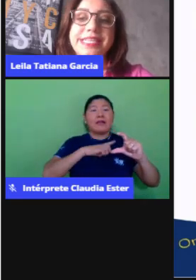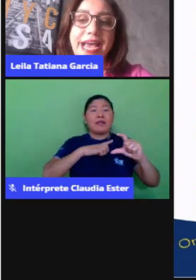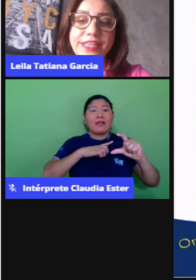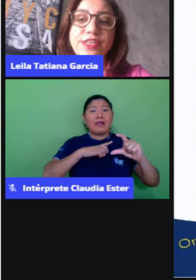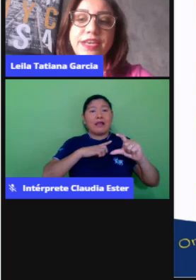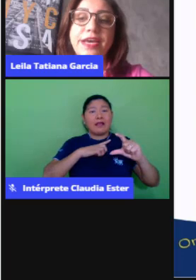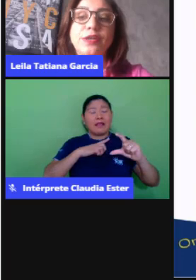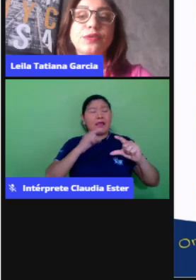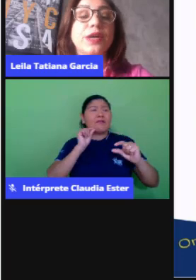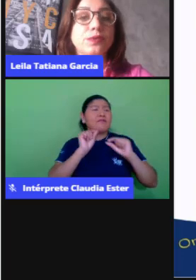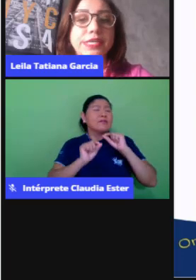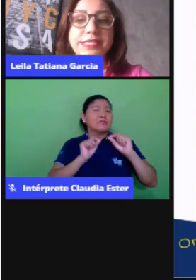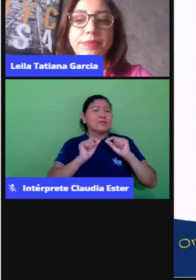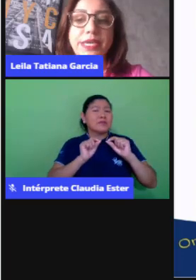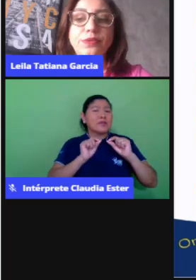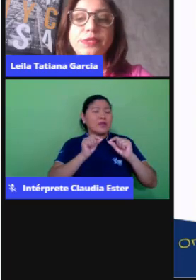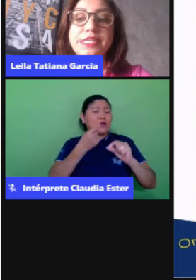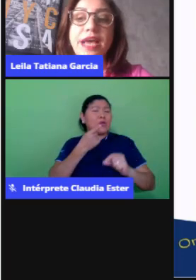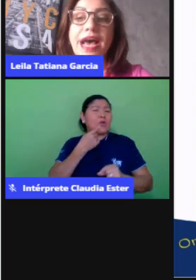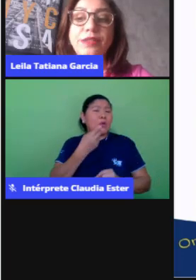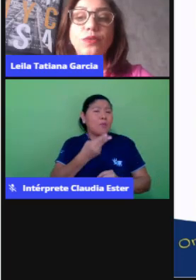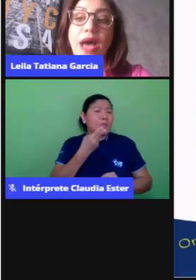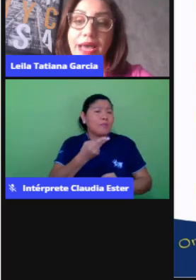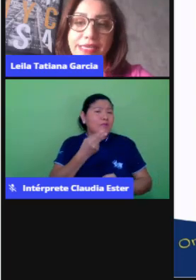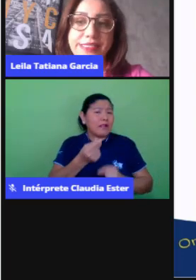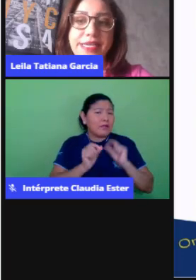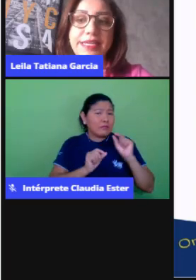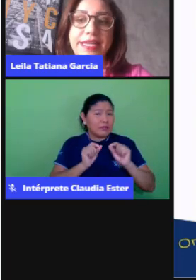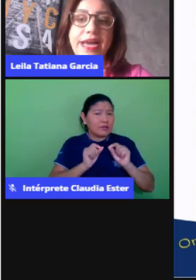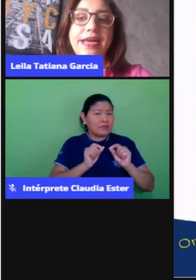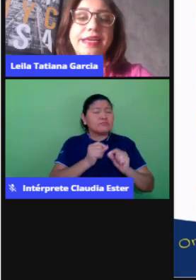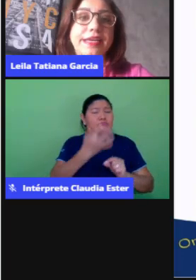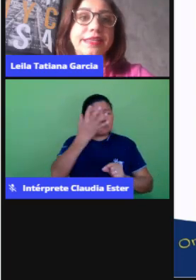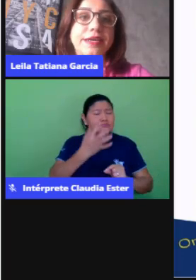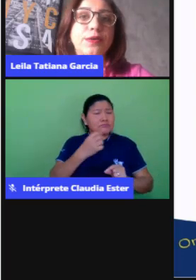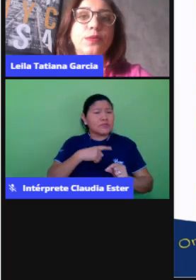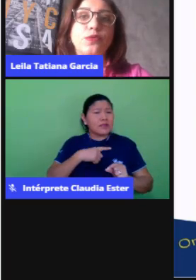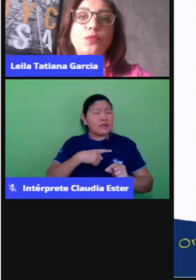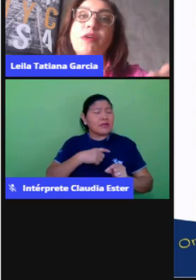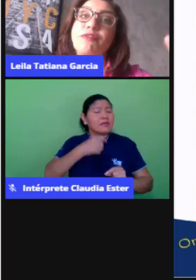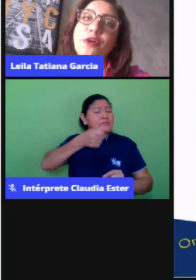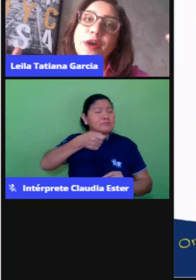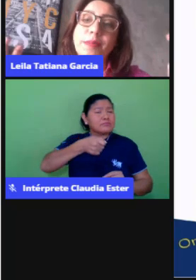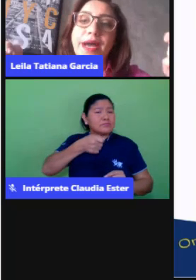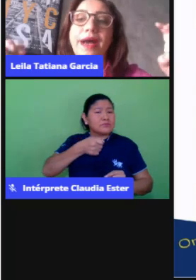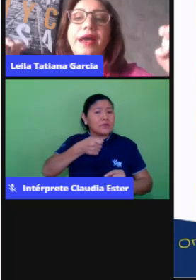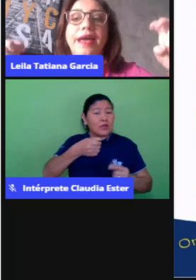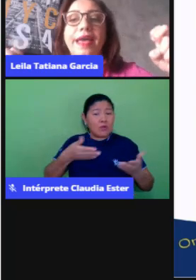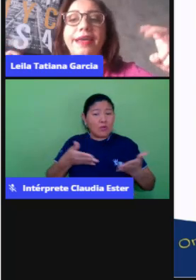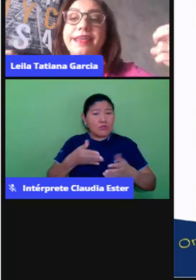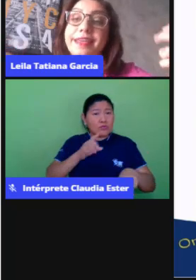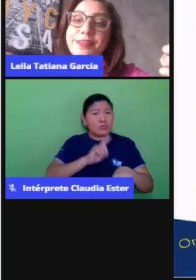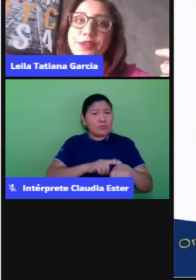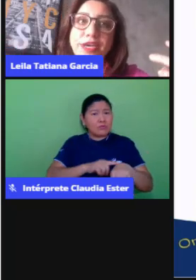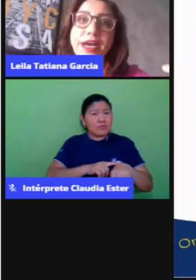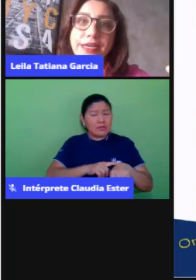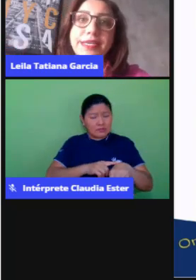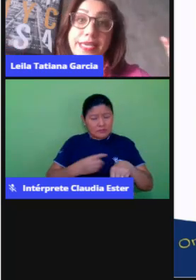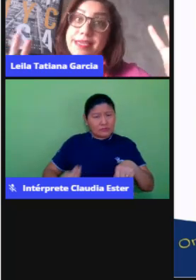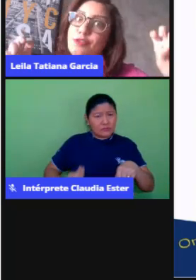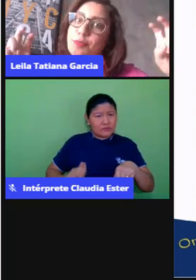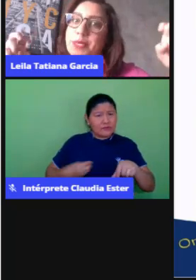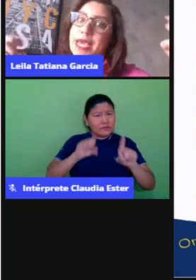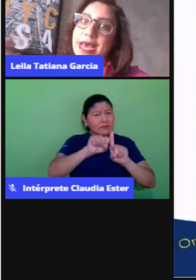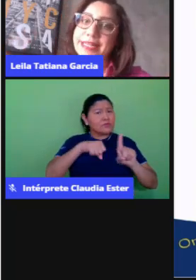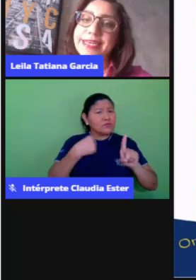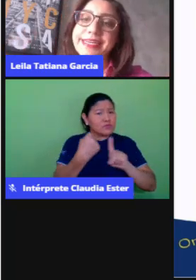uma sátira dos acontecimentos atuais, tá? Então, de uma forma crítica